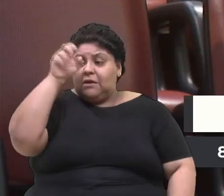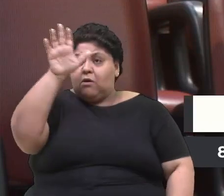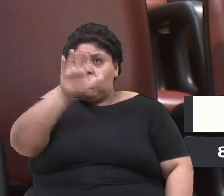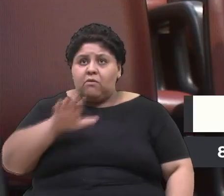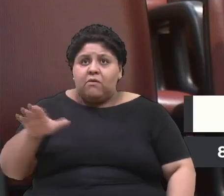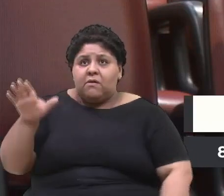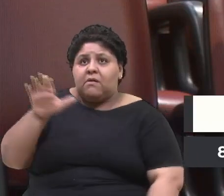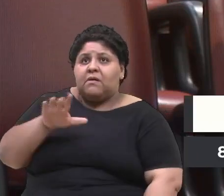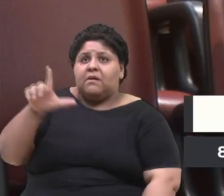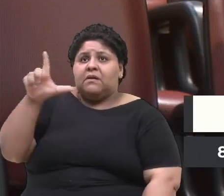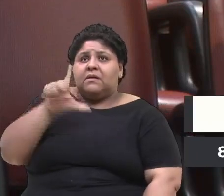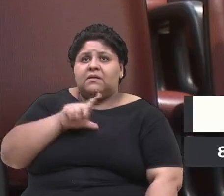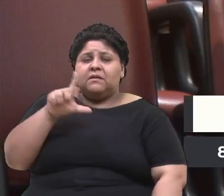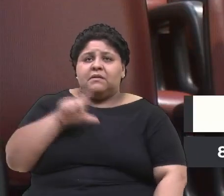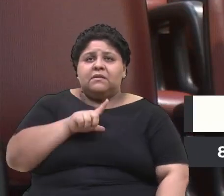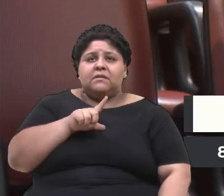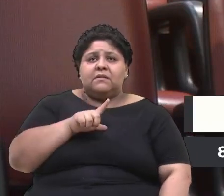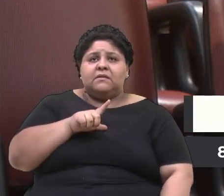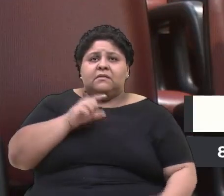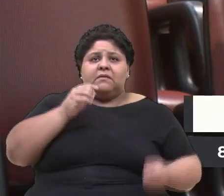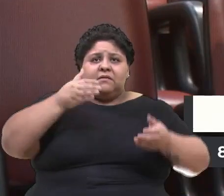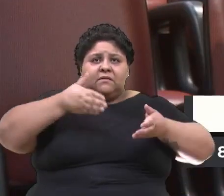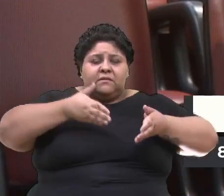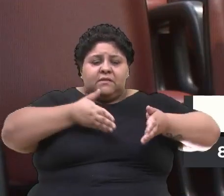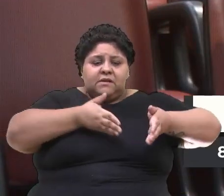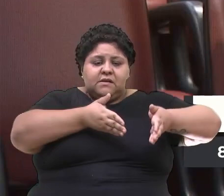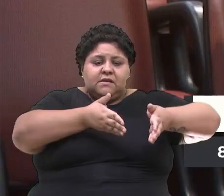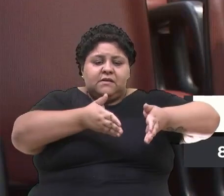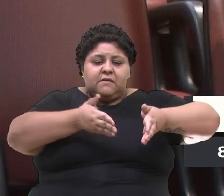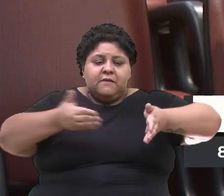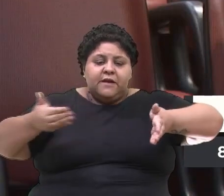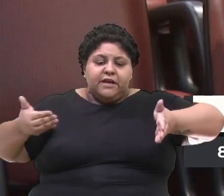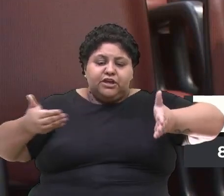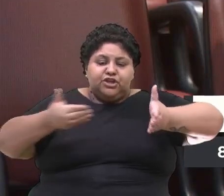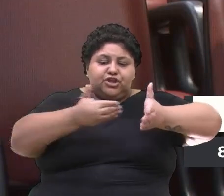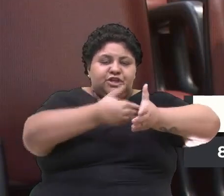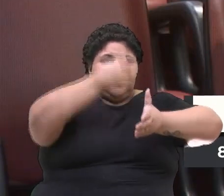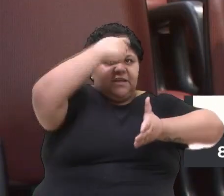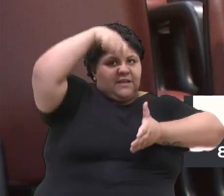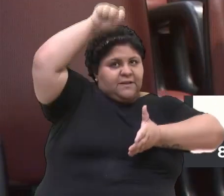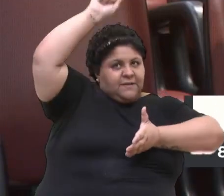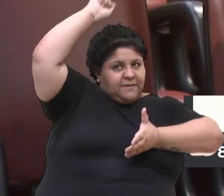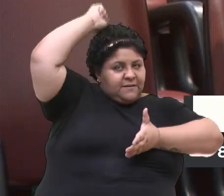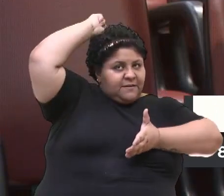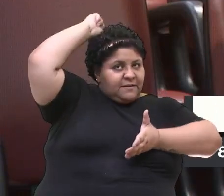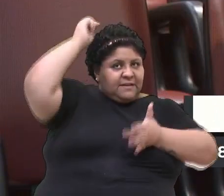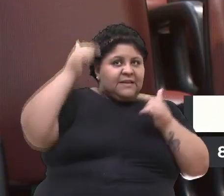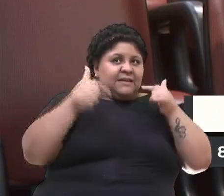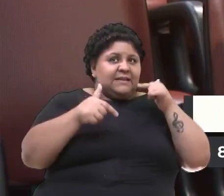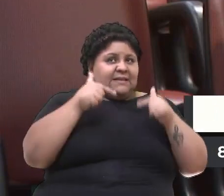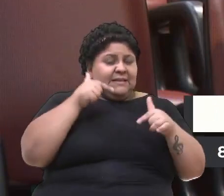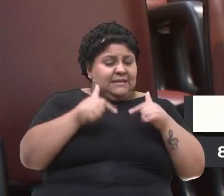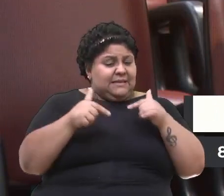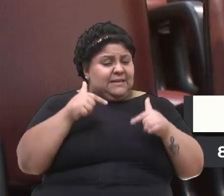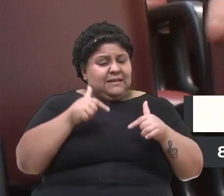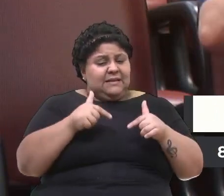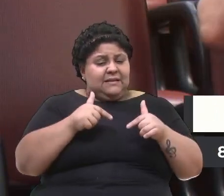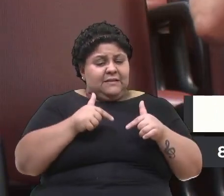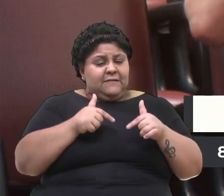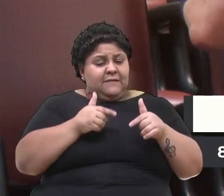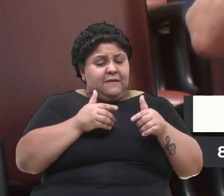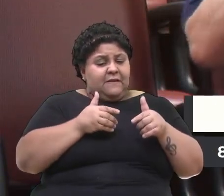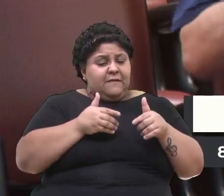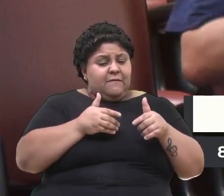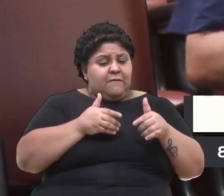aquela travessia que vai para a UCS. Teremos que trabalhar em cima daquela parte com urgência para